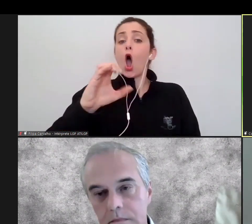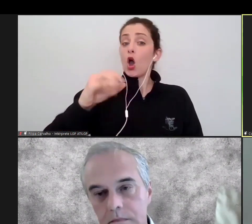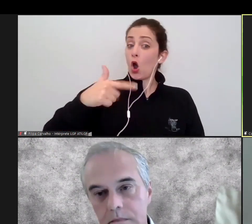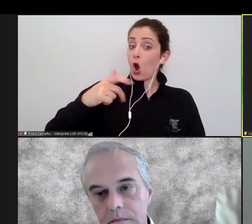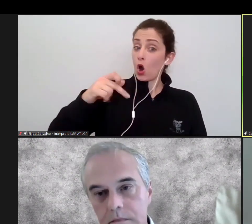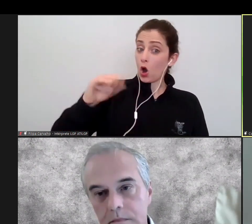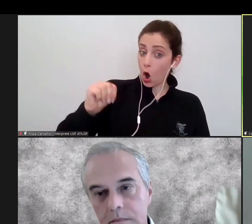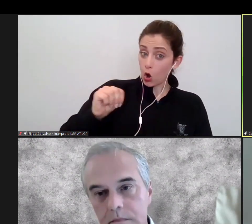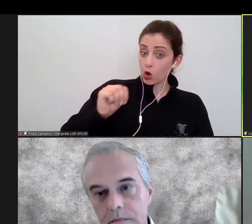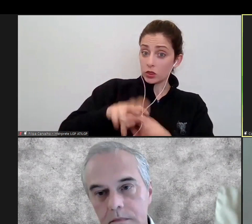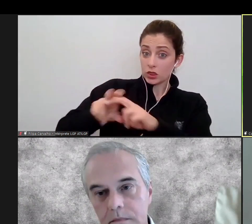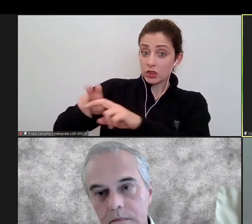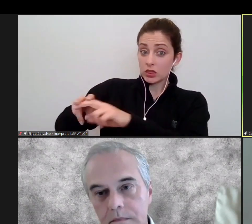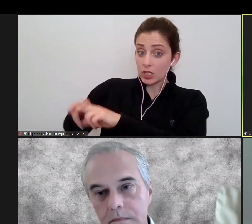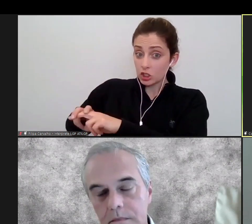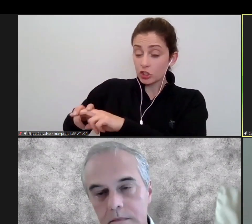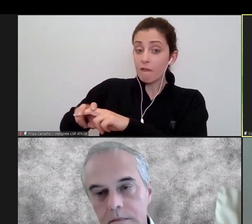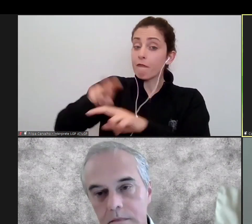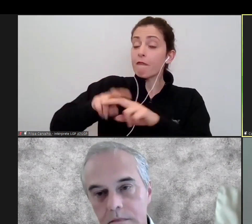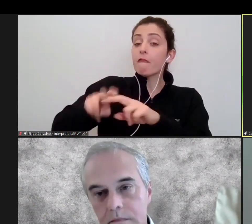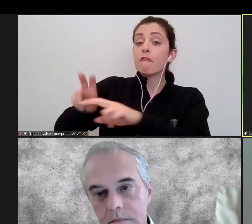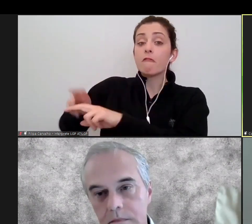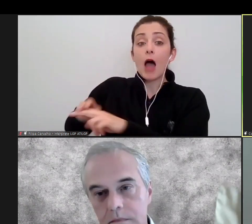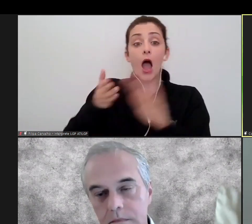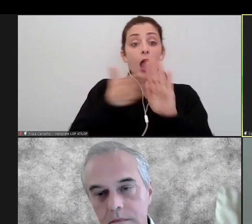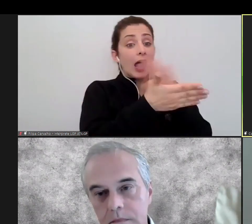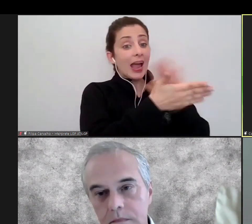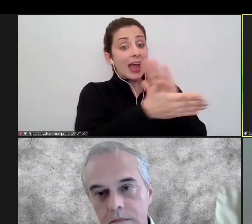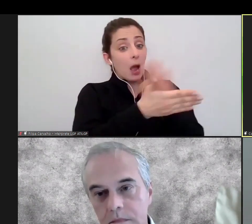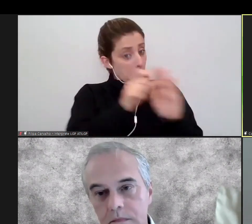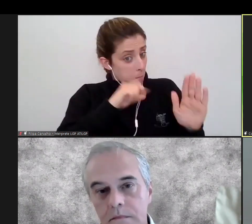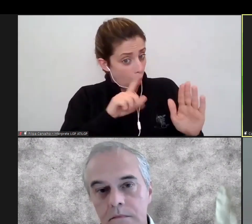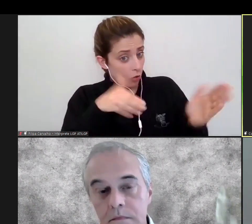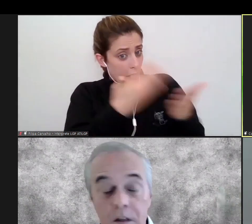ajudar a equilibrar esta balança das desigualdades? Eduardo, quer responder?